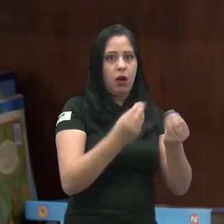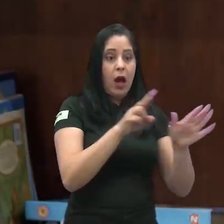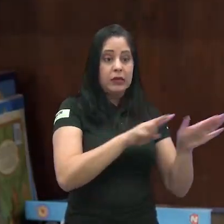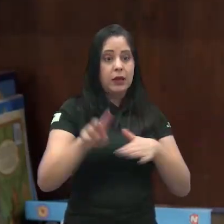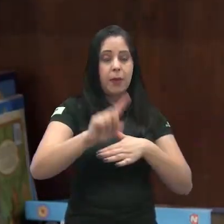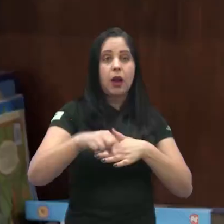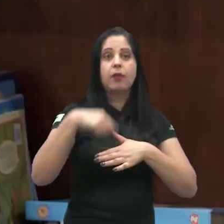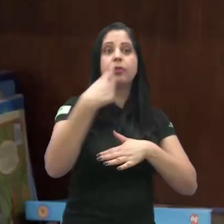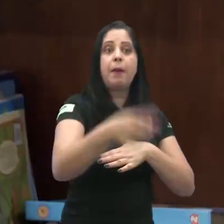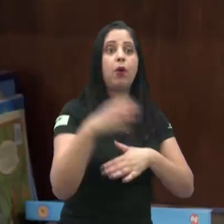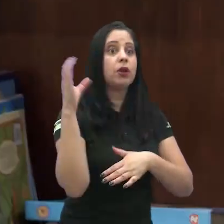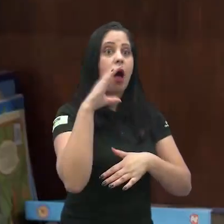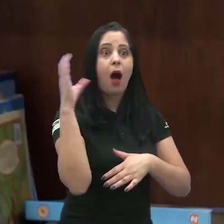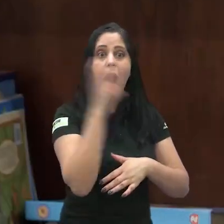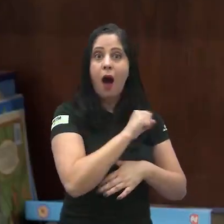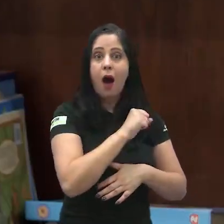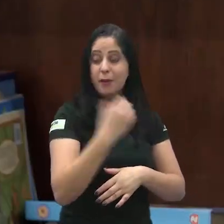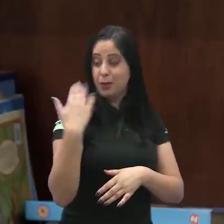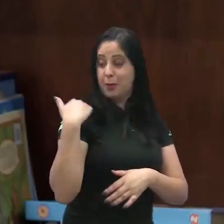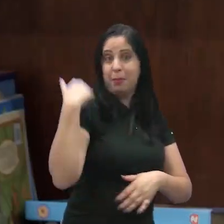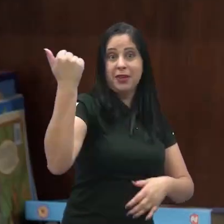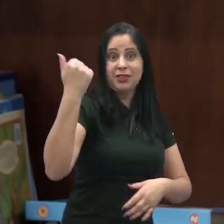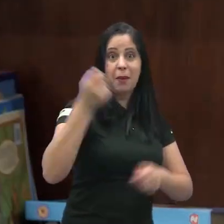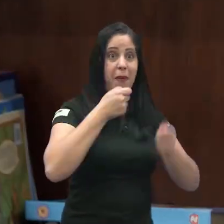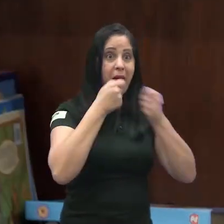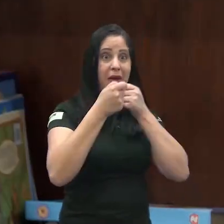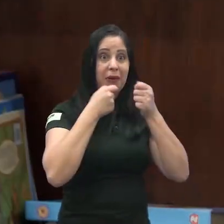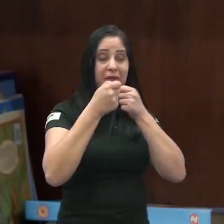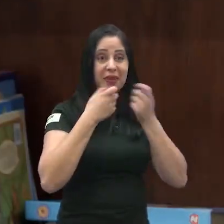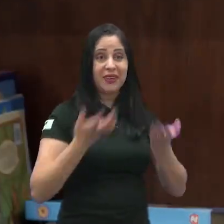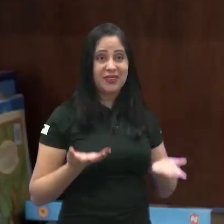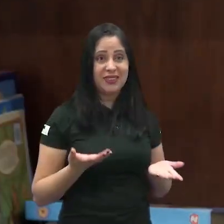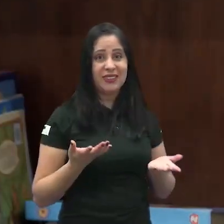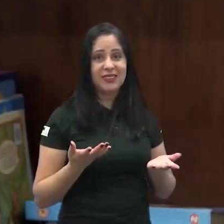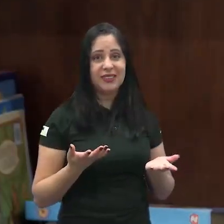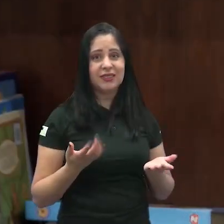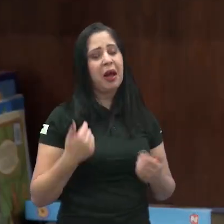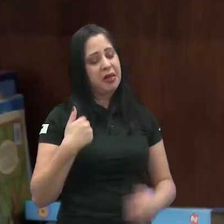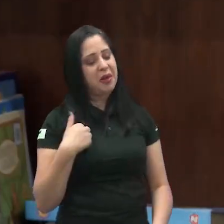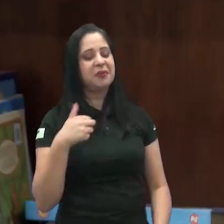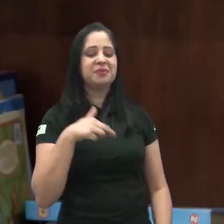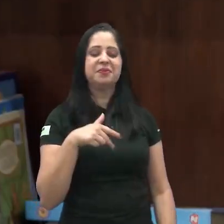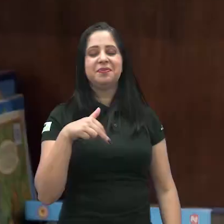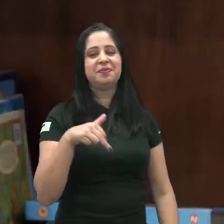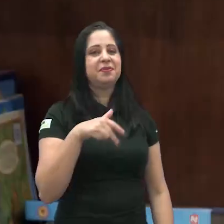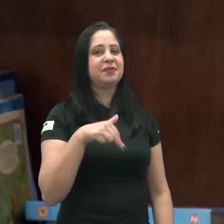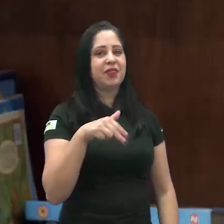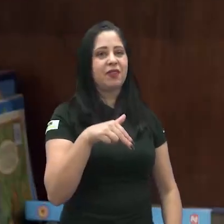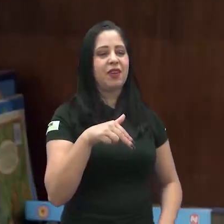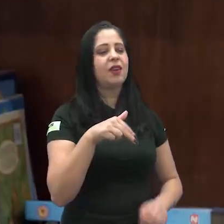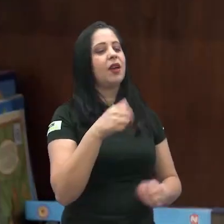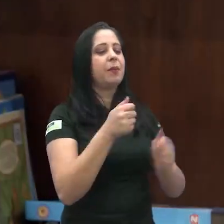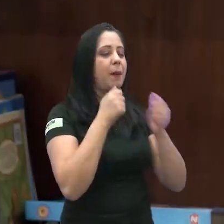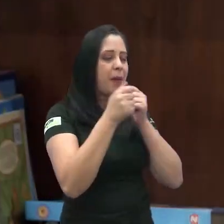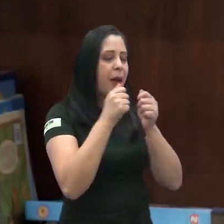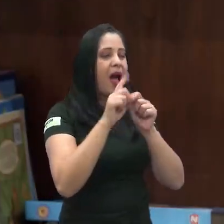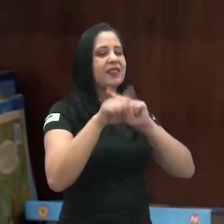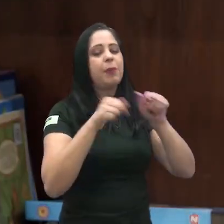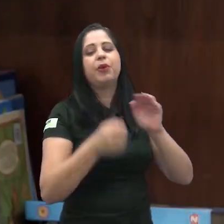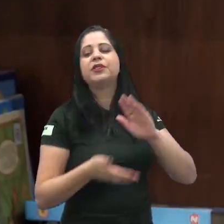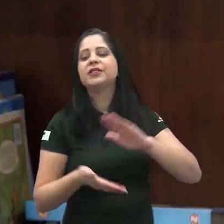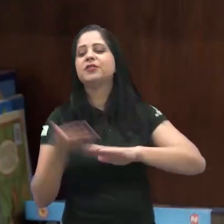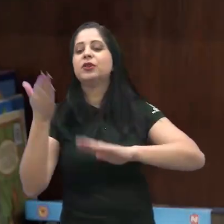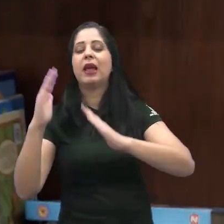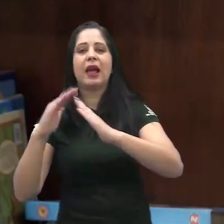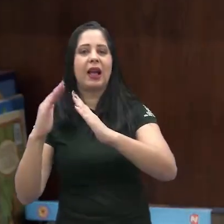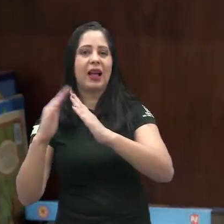rápido, né? Passou uma semana, me chamaram para fazer uma entrevista. Aí eu vim tudo, mas aí eu fui para casa e